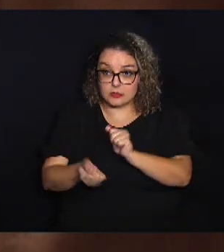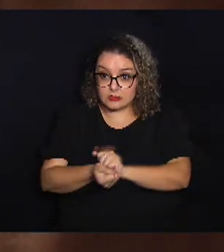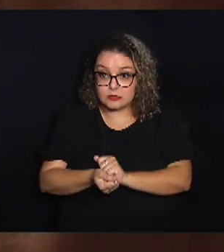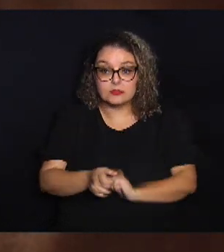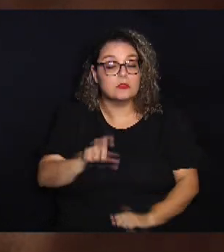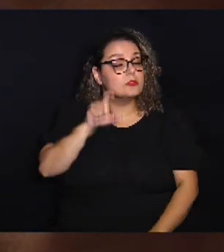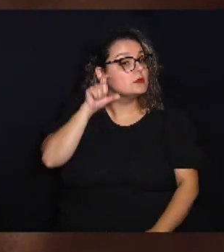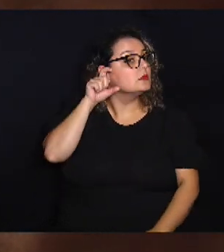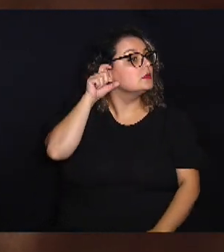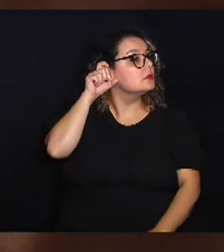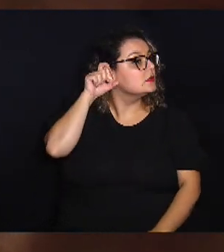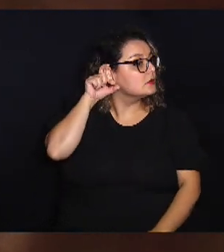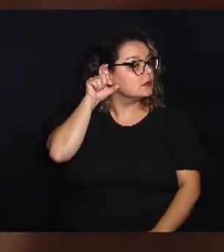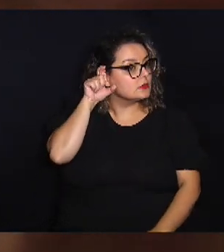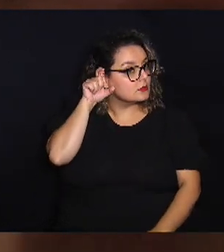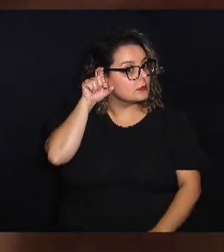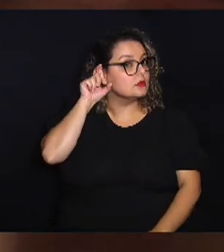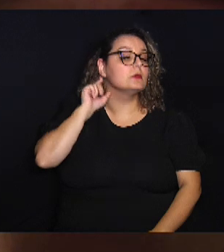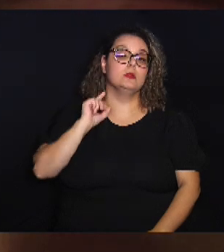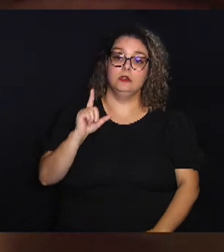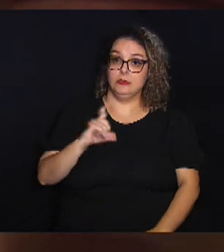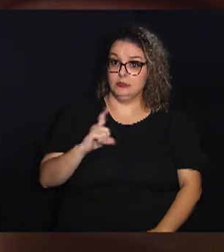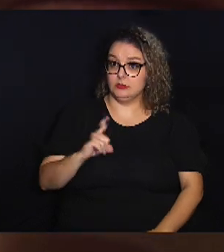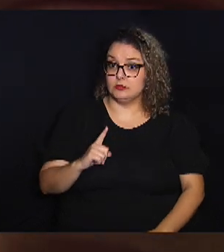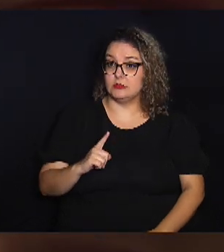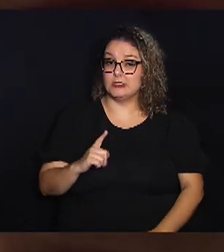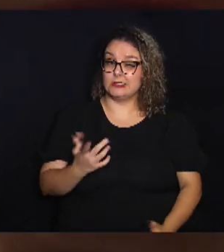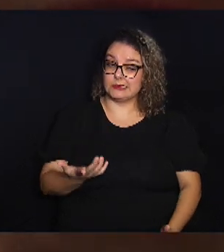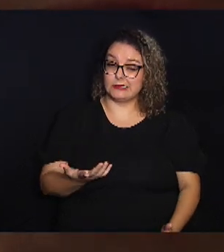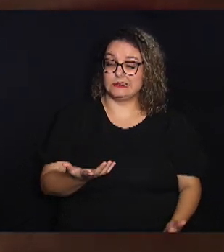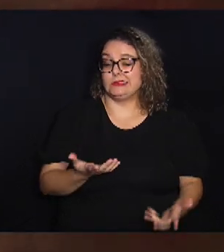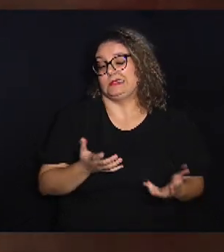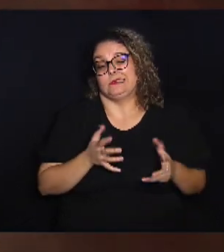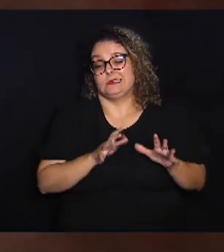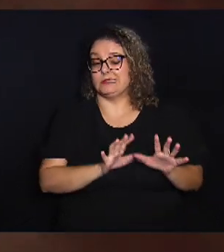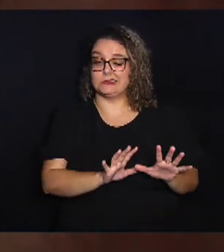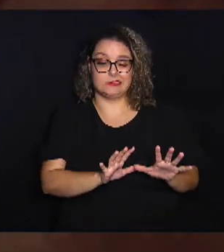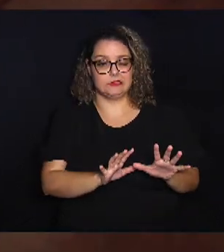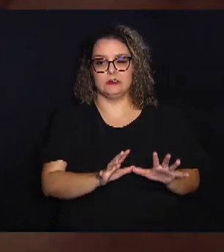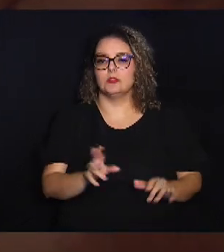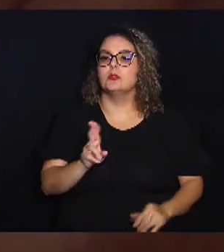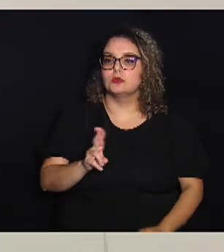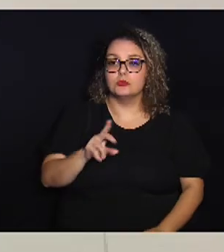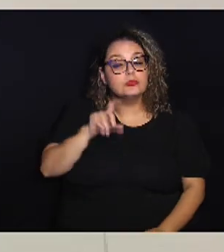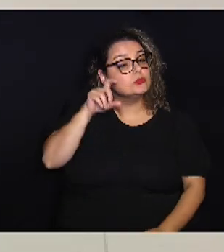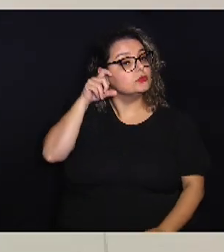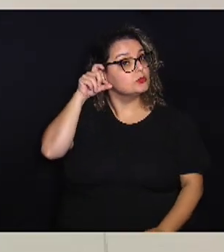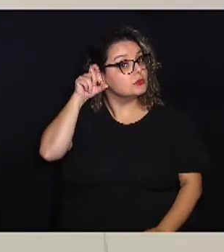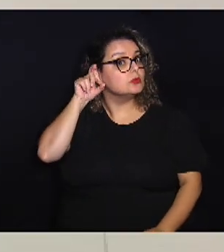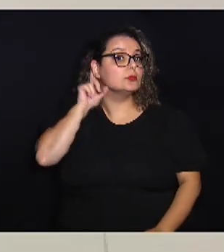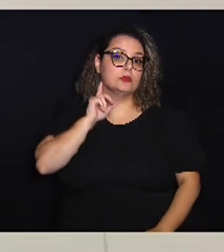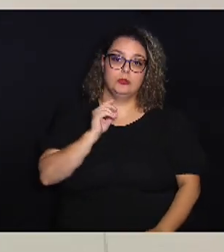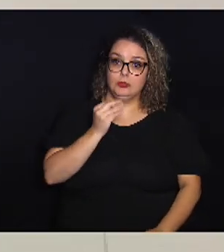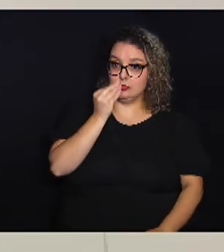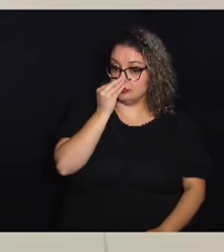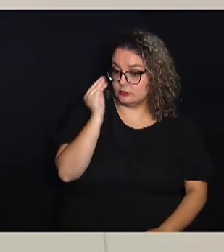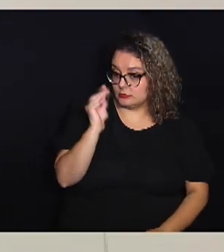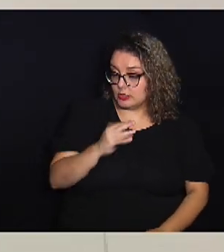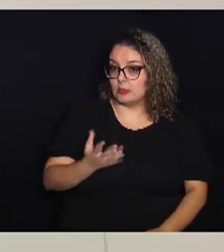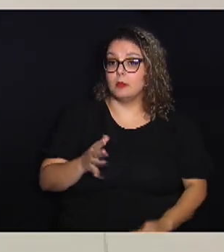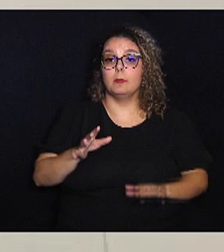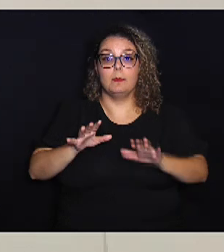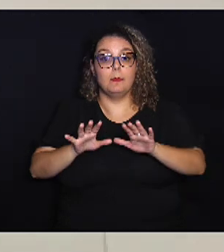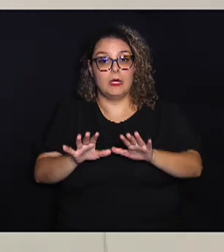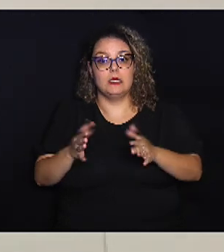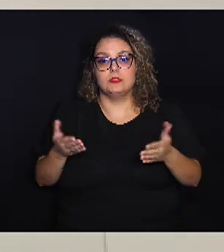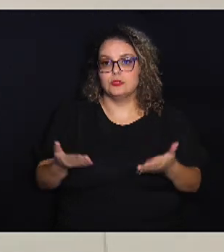aparelho, ainda existe a resistência, né, quanto ao uso do aparelho, o preconceito, mas